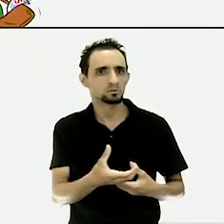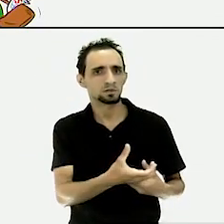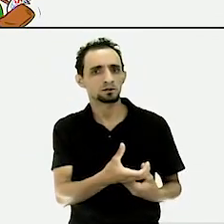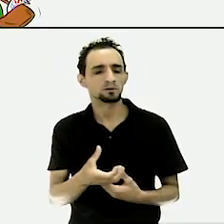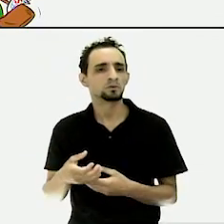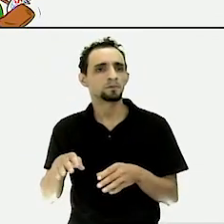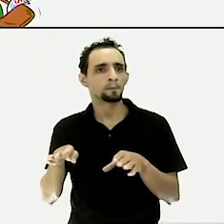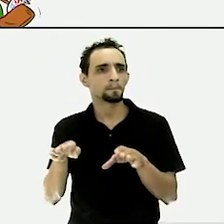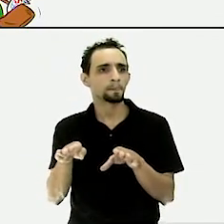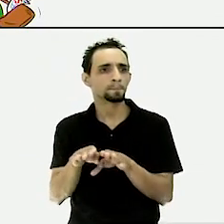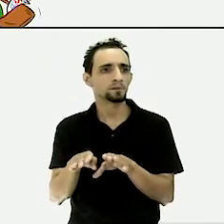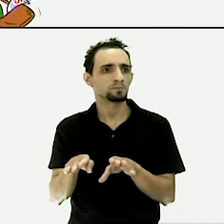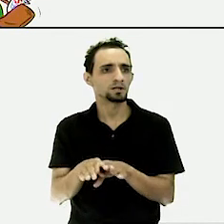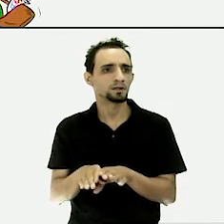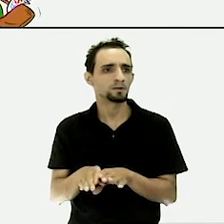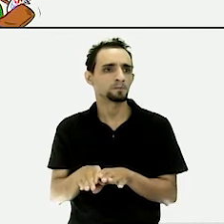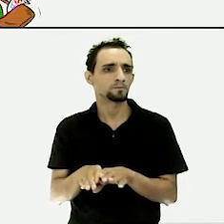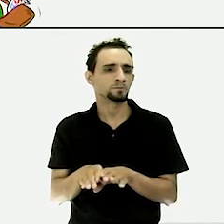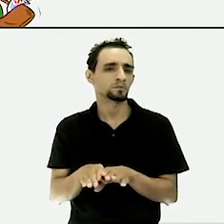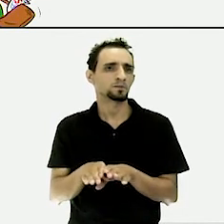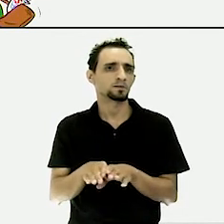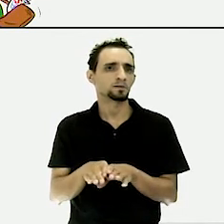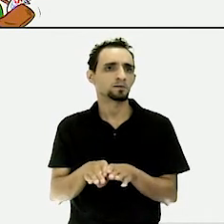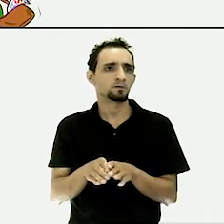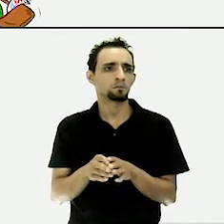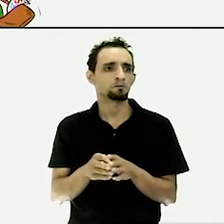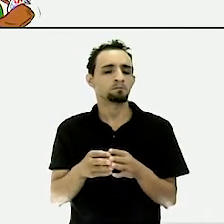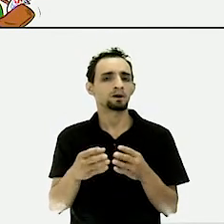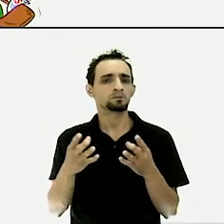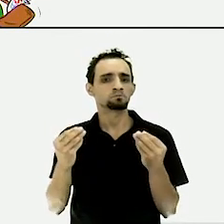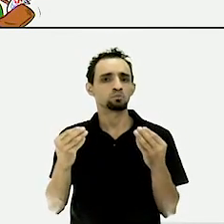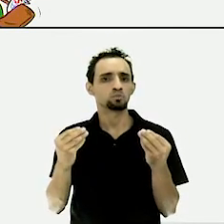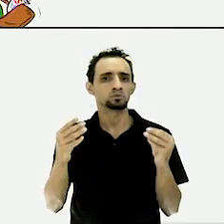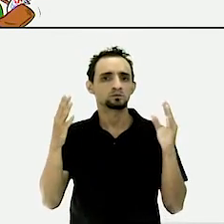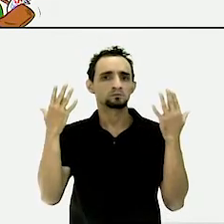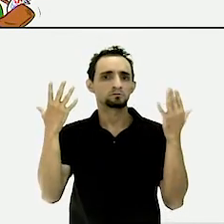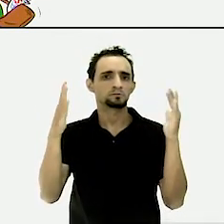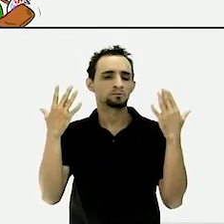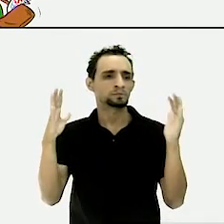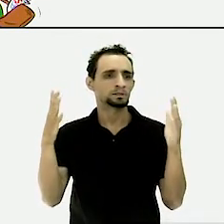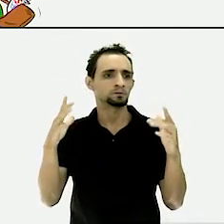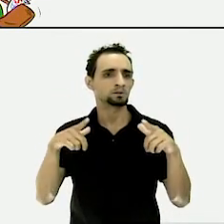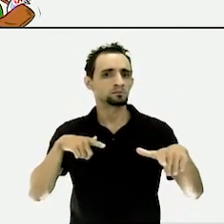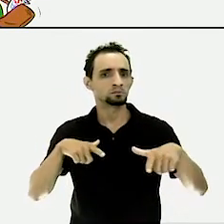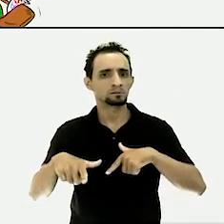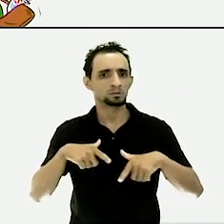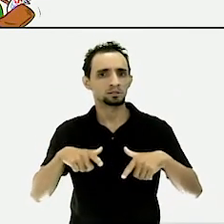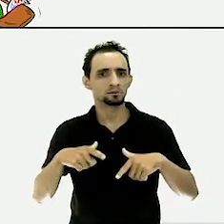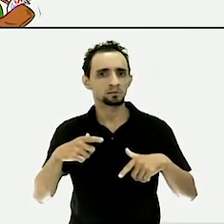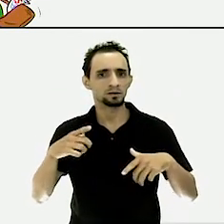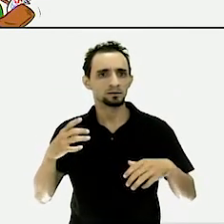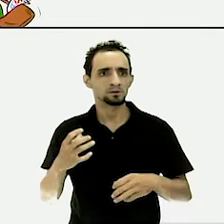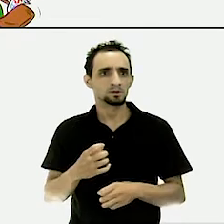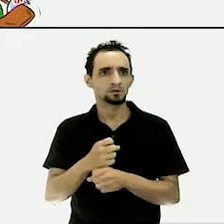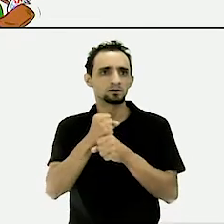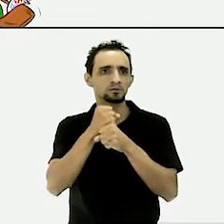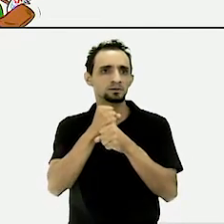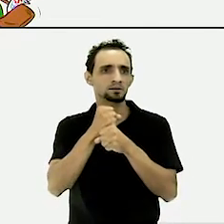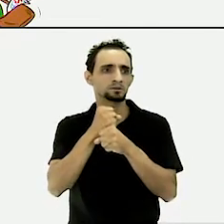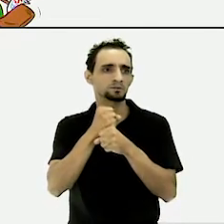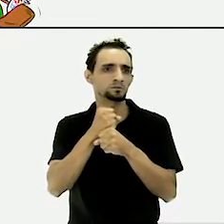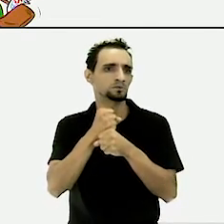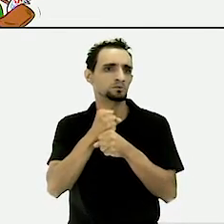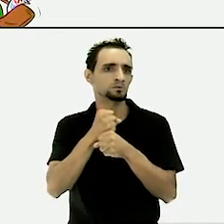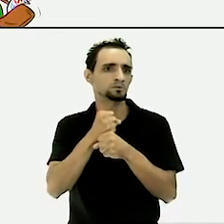critiquei ninguém. Sei a dificuldade deles. Foram numa situação uma vez, não é culpa deles, mas parece que nem água tinha. Sei